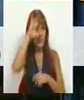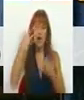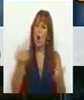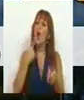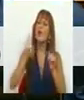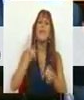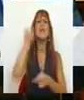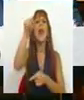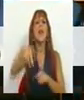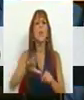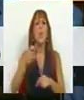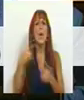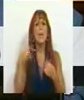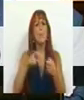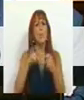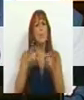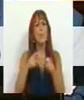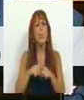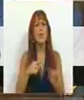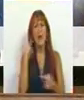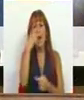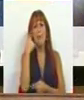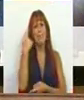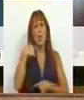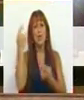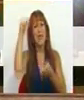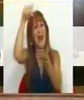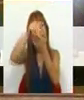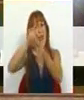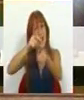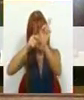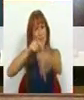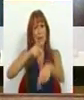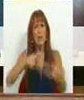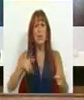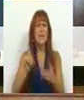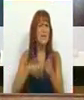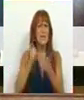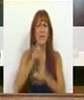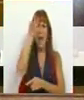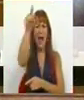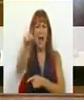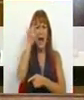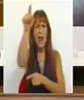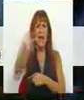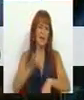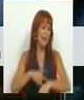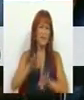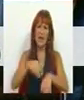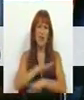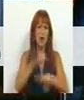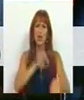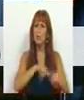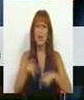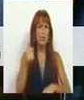estarão outra vez. É quando havia problemas, deram a cara e estavam lá também. foram sempre dar a terminou cara. Terminou o seu tempo, senhor deputado. Mas o senhor deputado do Bloco